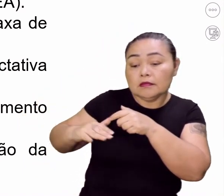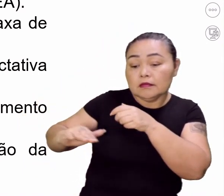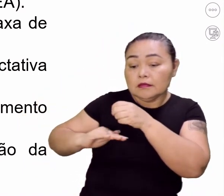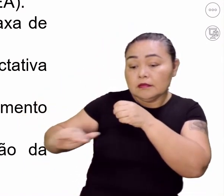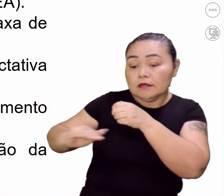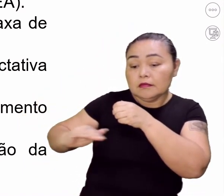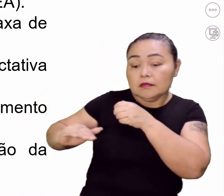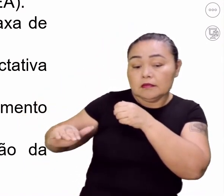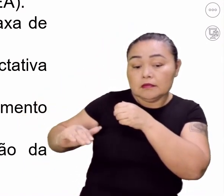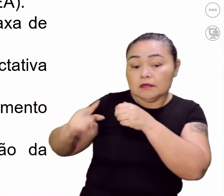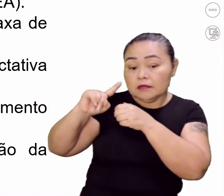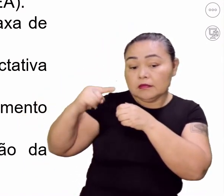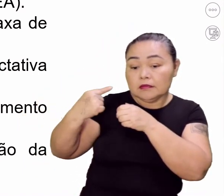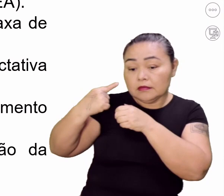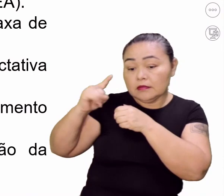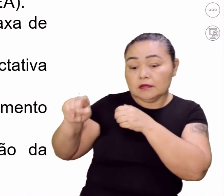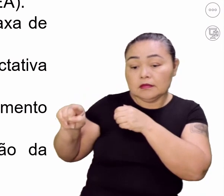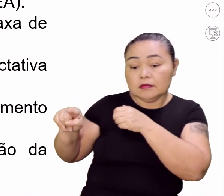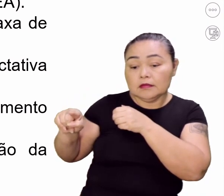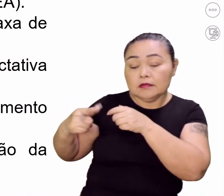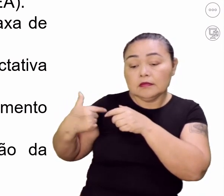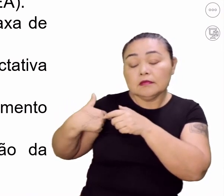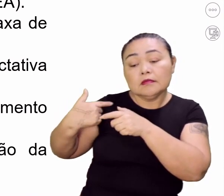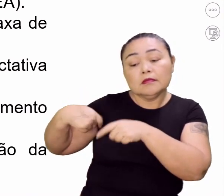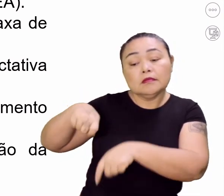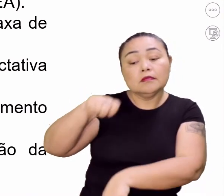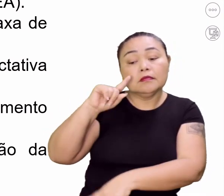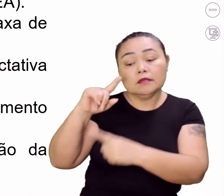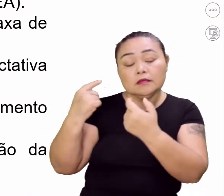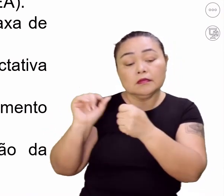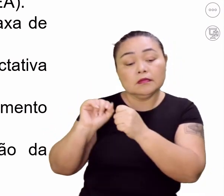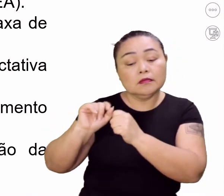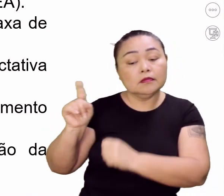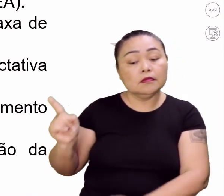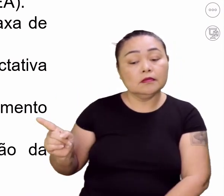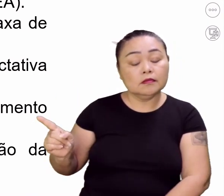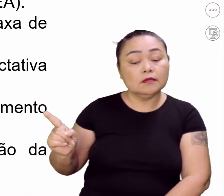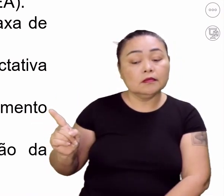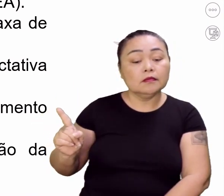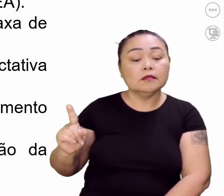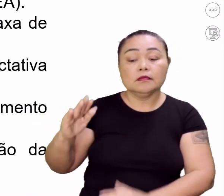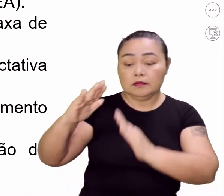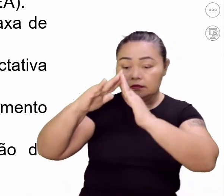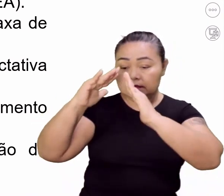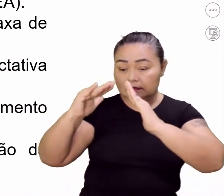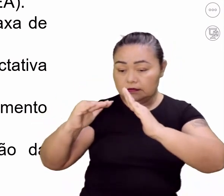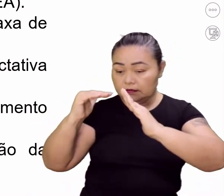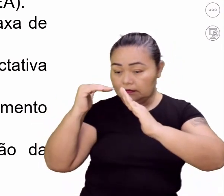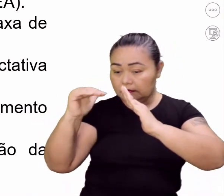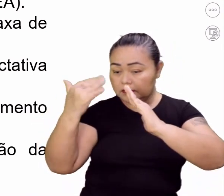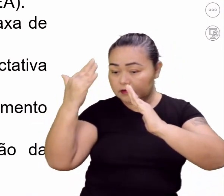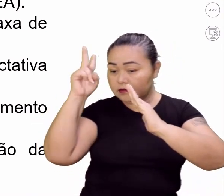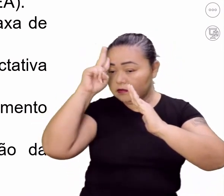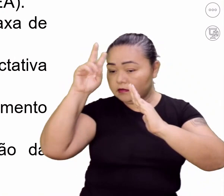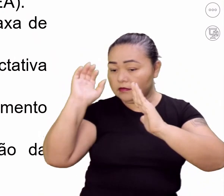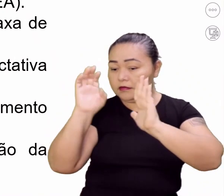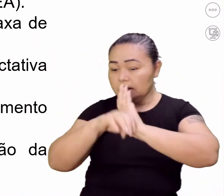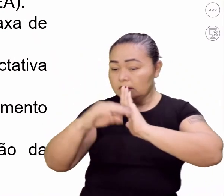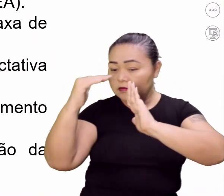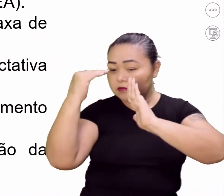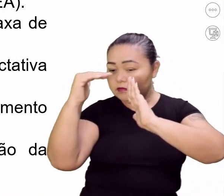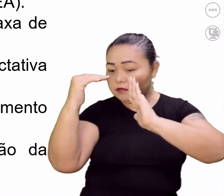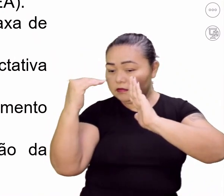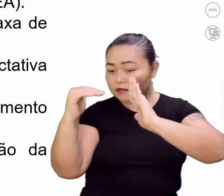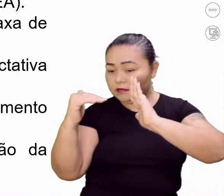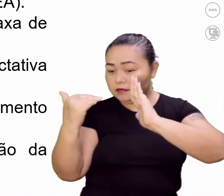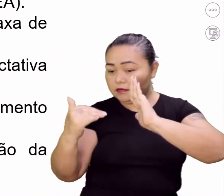etária. Interessante, né, essa questão, que aí o aluno ele tem que abordar as pirâmides, né? Ele tem que lembrar o conceito. De toda a